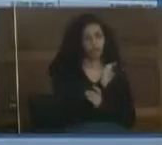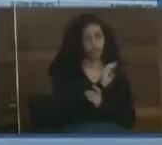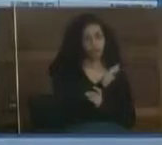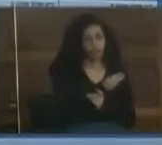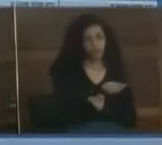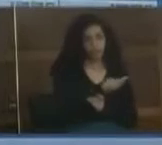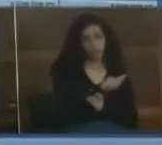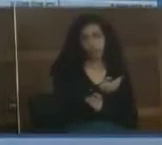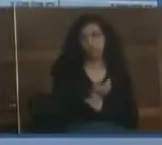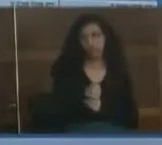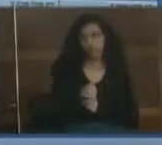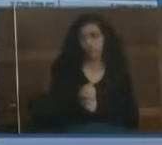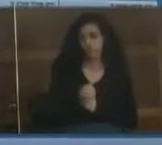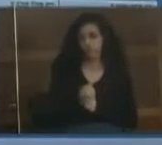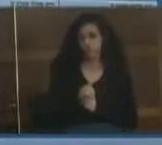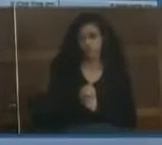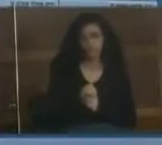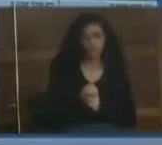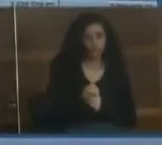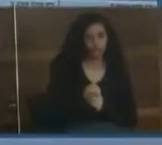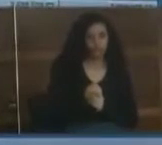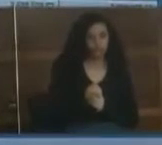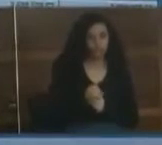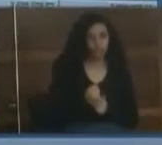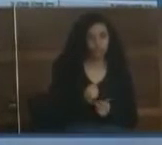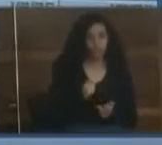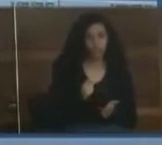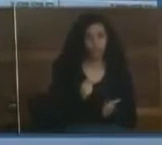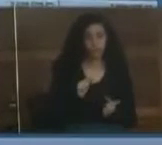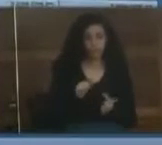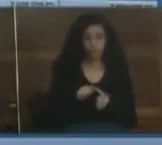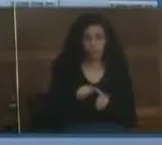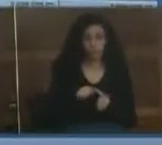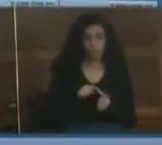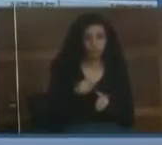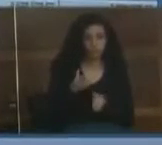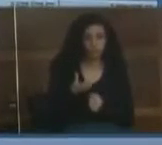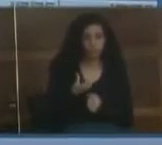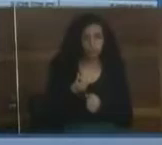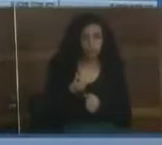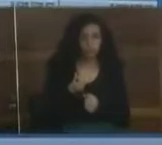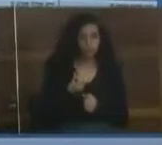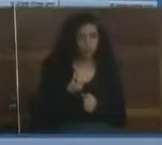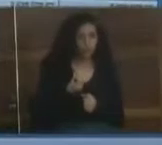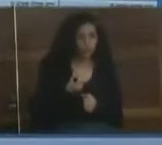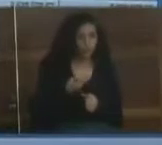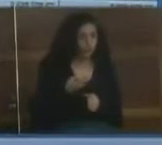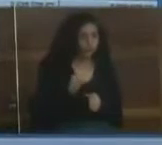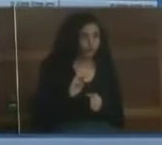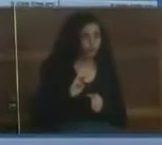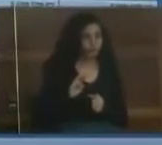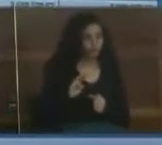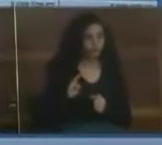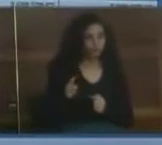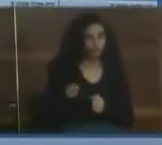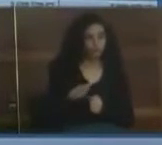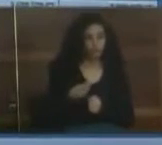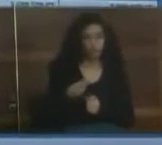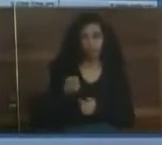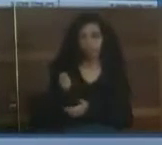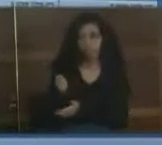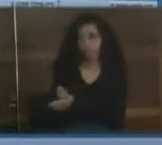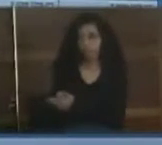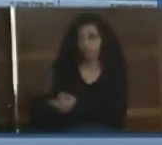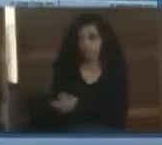milhões e r$3000 despesa empenhada até o 3º quadrimestre de 64 milhões 169 mil